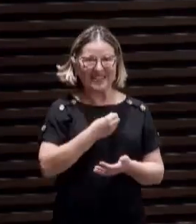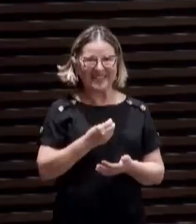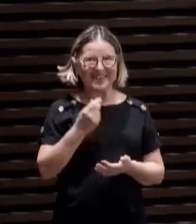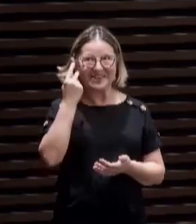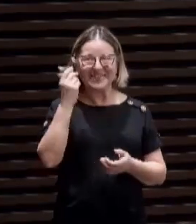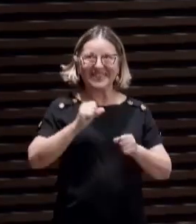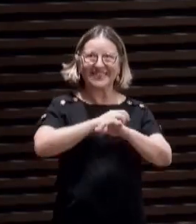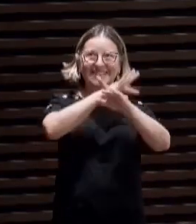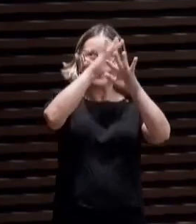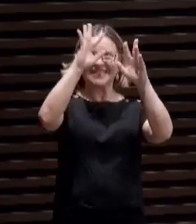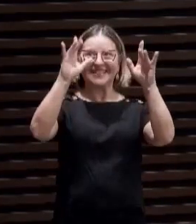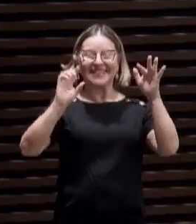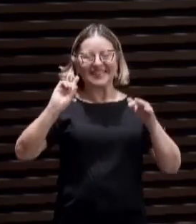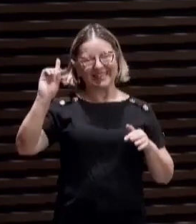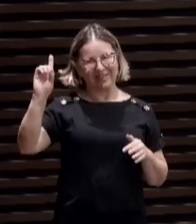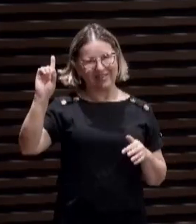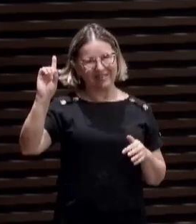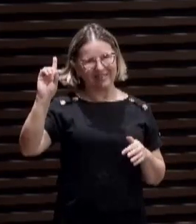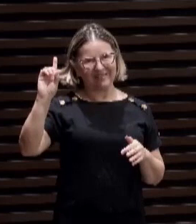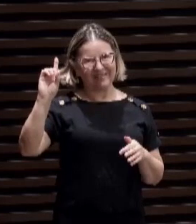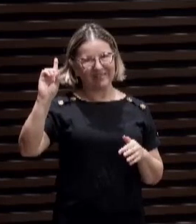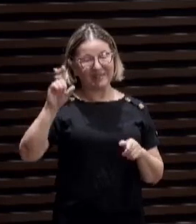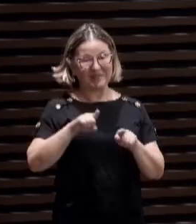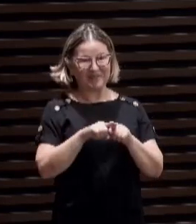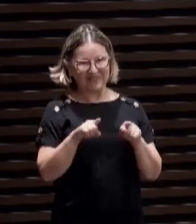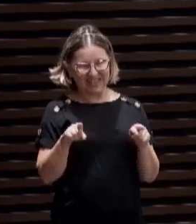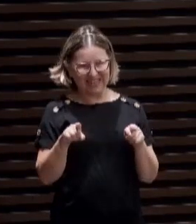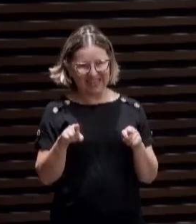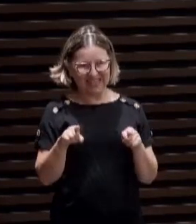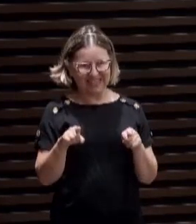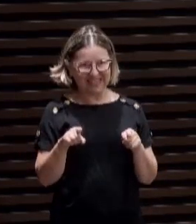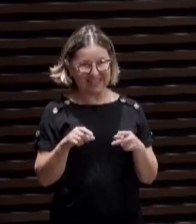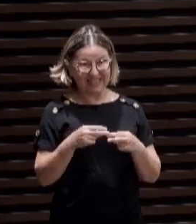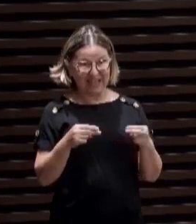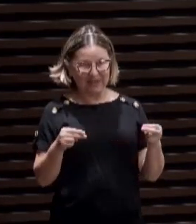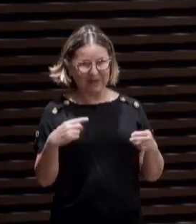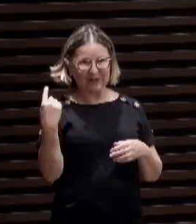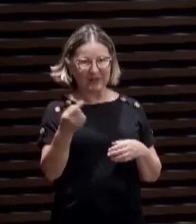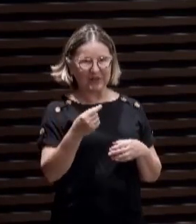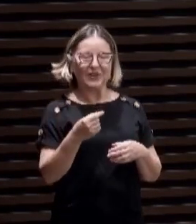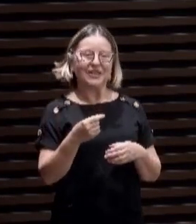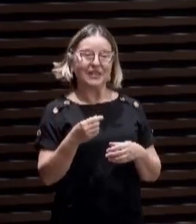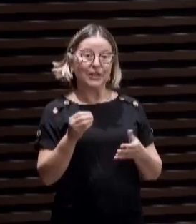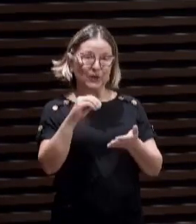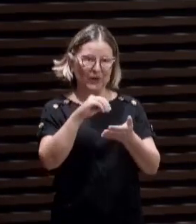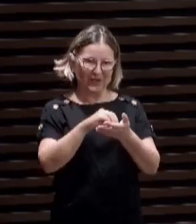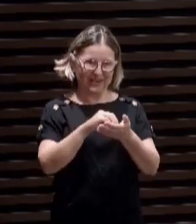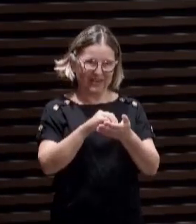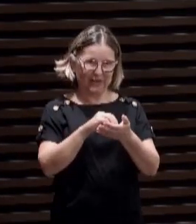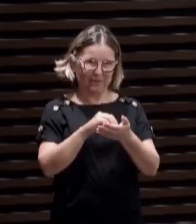Mas aquilo que nós colocamos sobre o novo fundamento, que é Cristo, é aquilo que nós estamos fazendo hoje em nossas